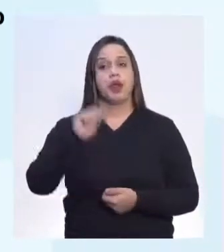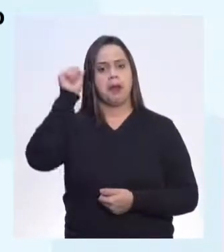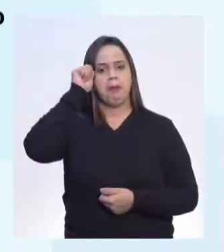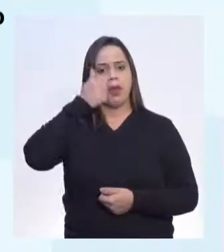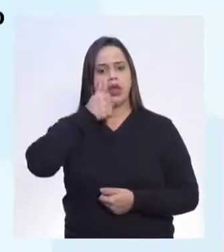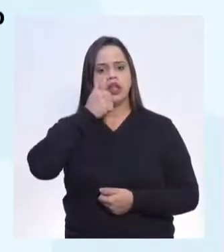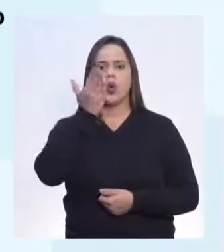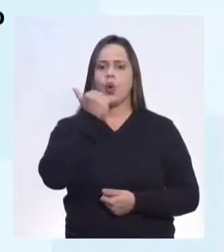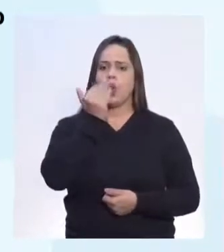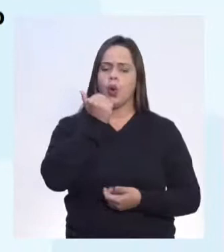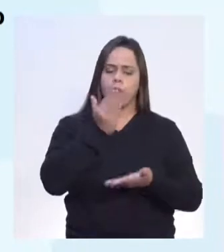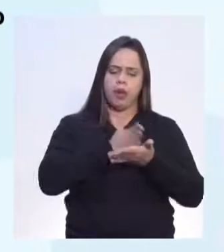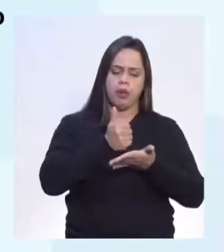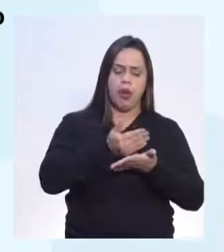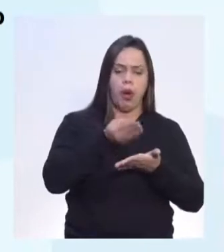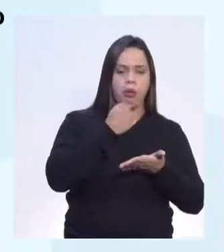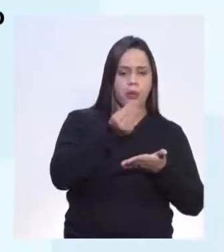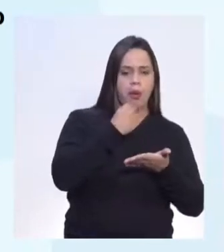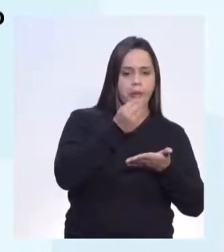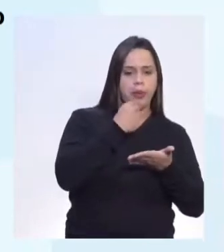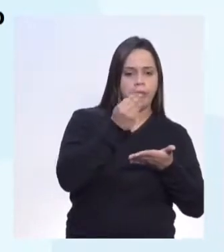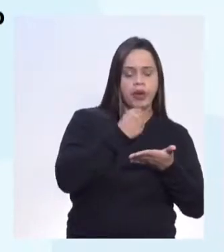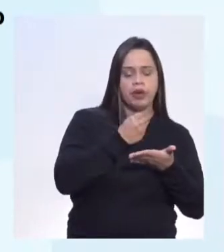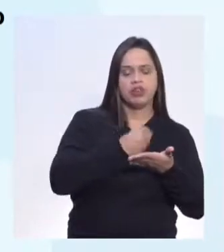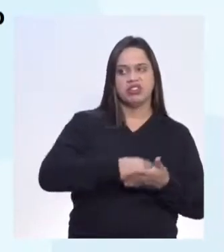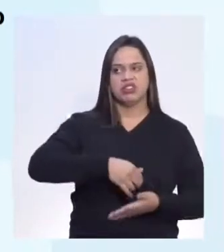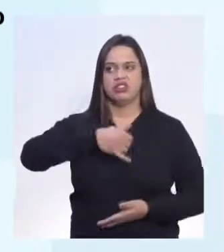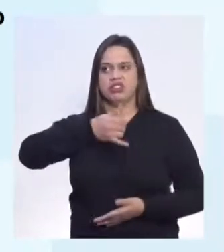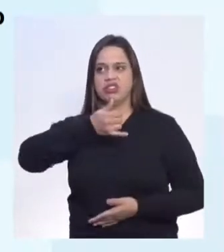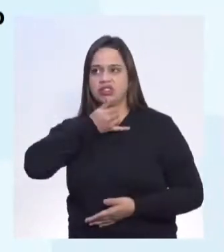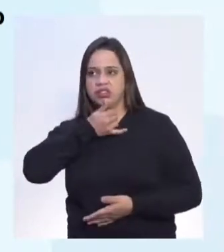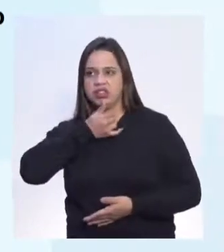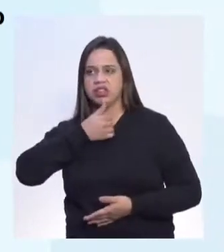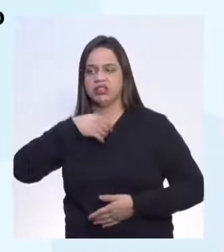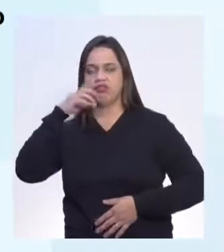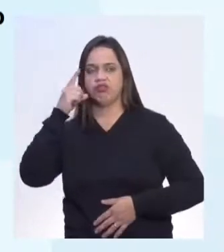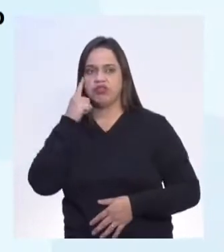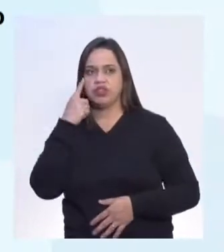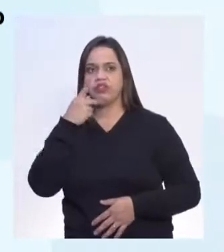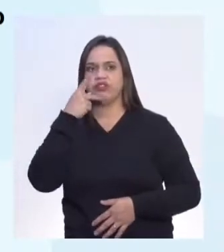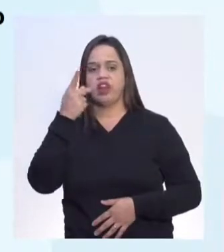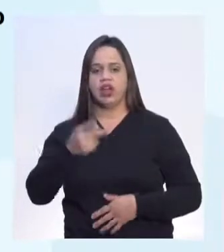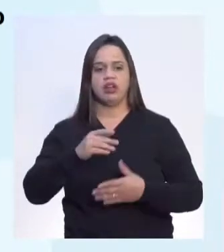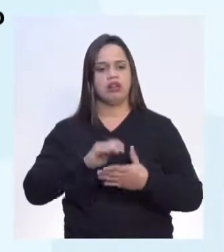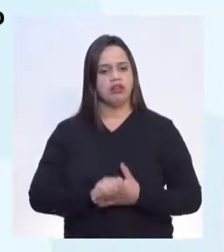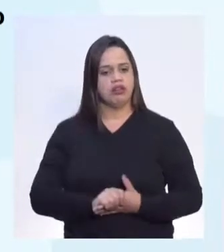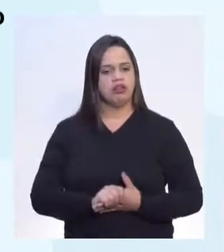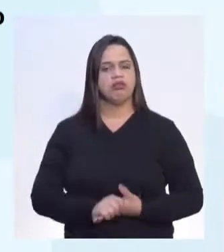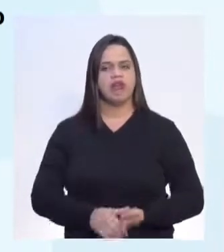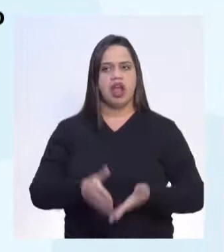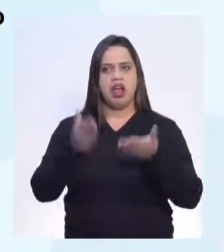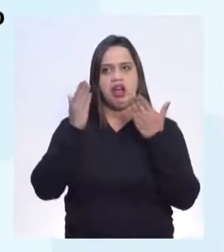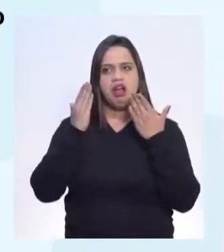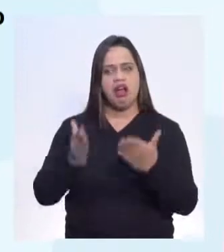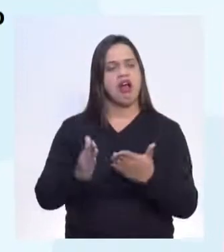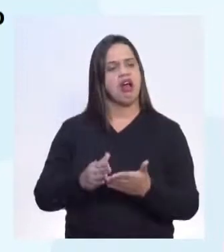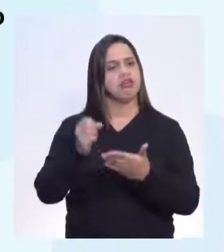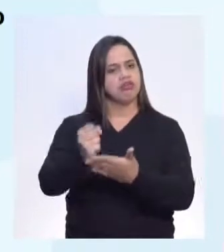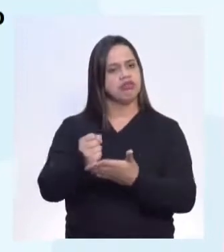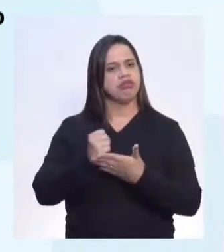o bolinho inteiro e lamentou. 2 pontos, travessão na outra linha. Pena que o Visconde